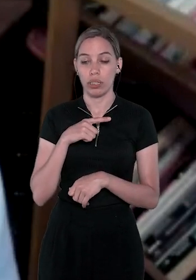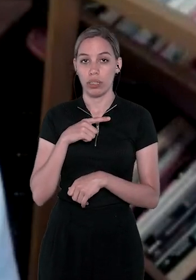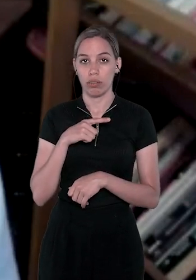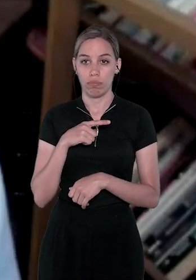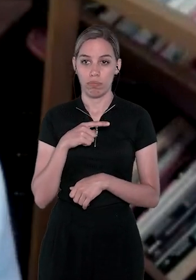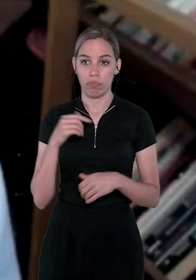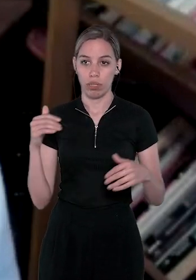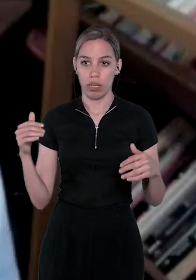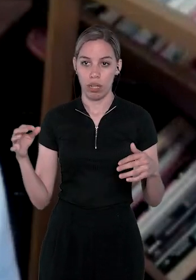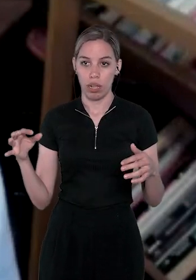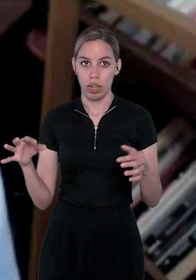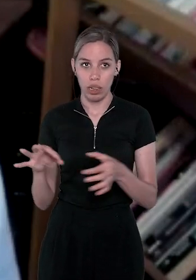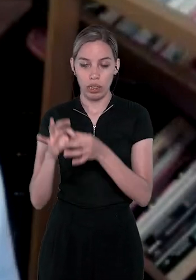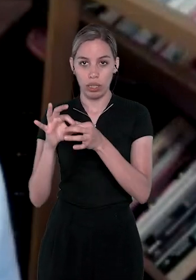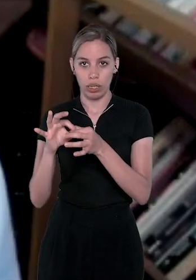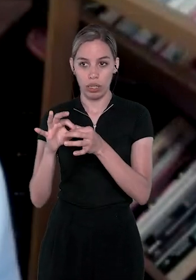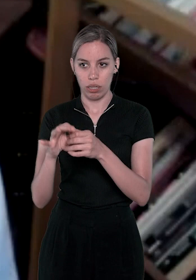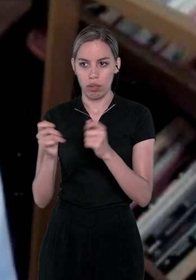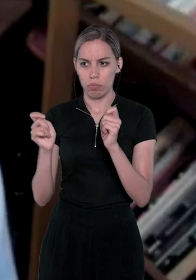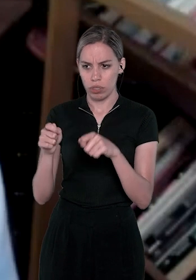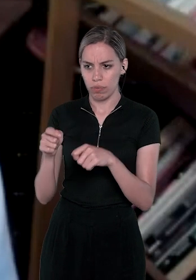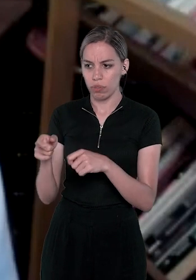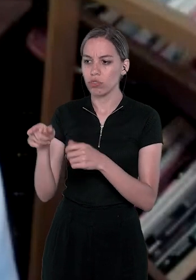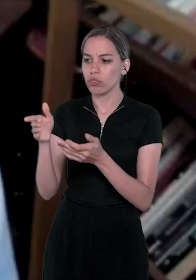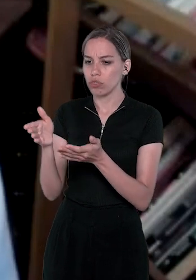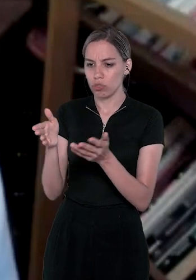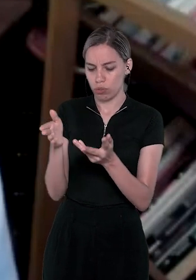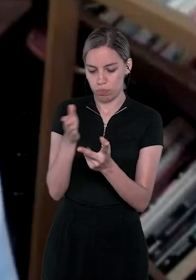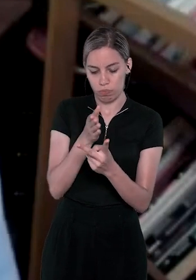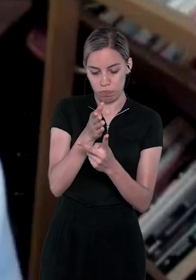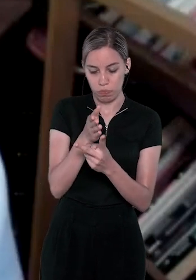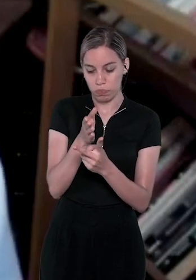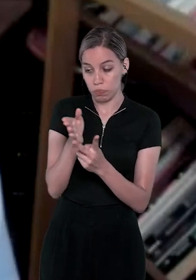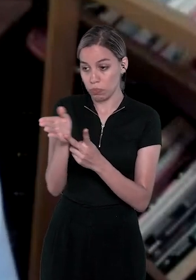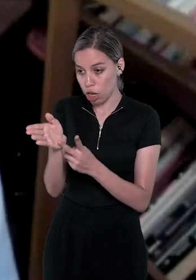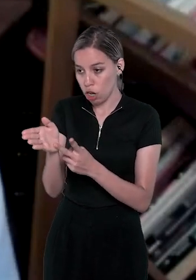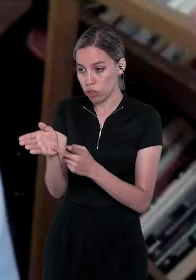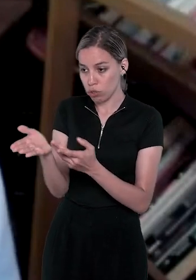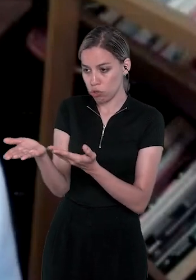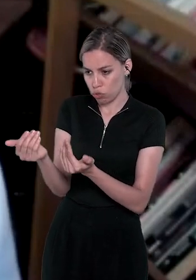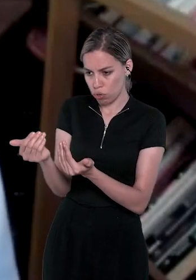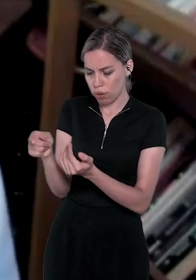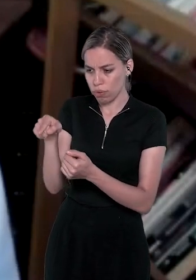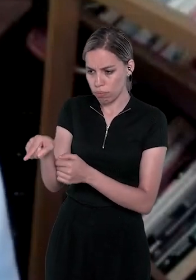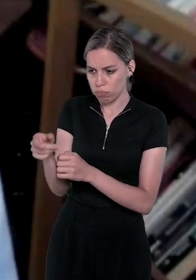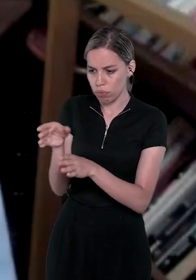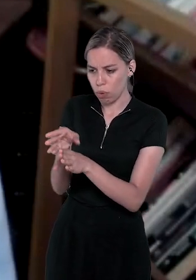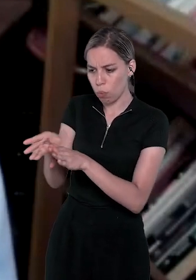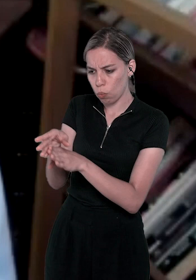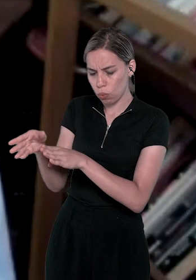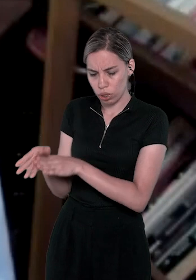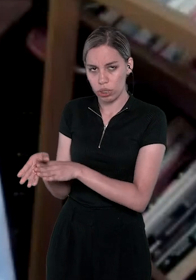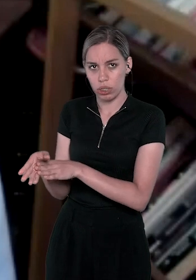a entender o papel deles nessa nova sociedade, né, e nesse processo de transição, é uma coisa muito